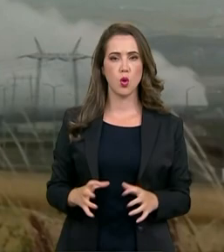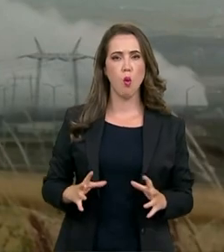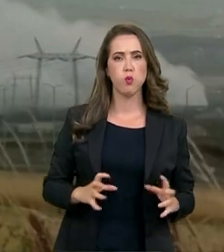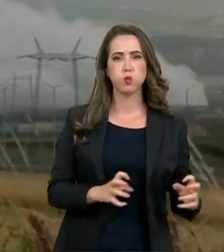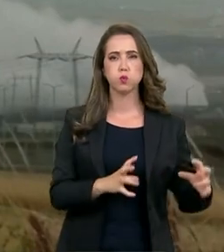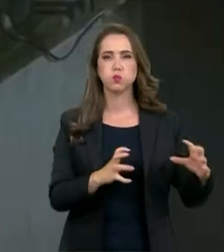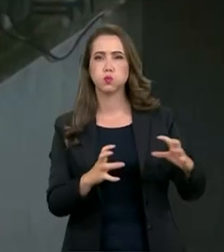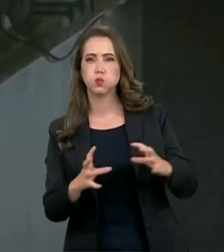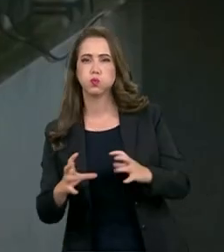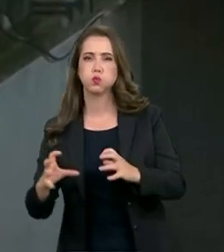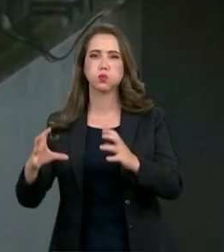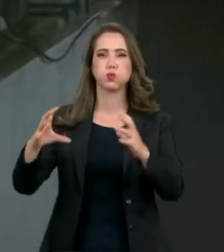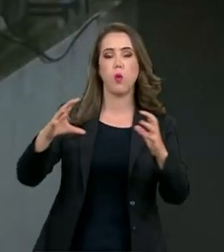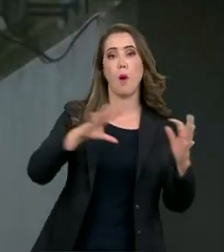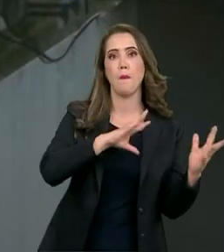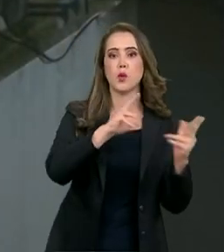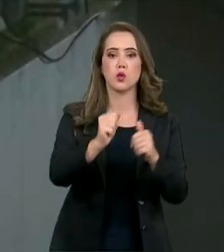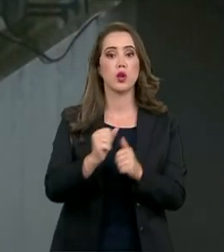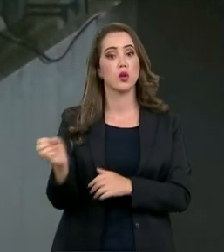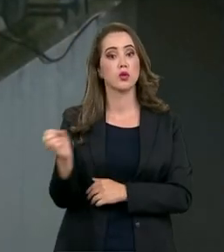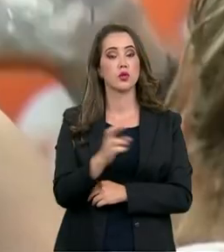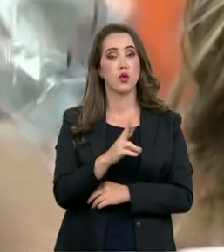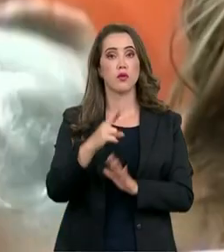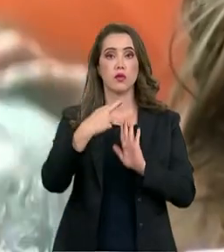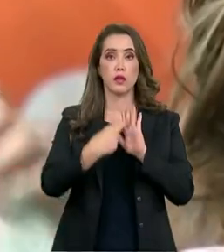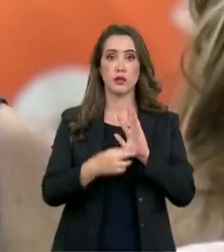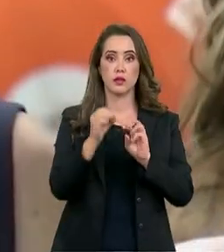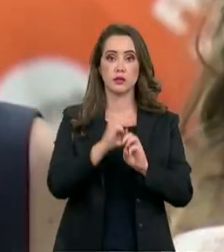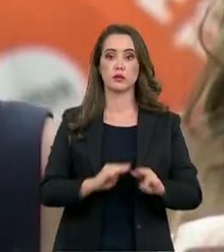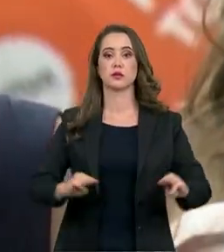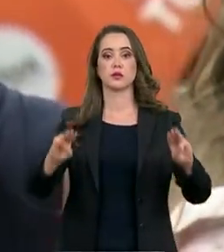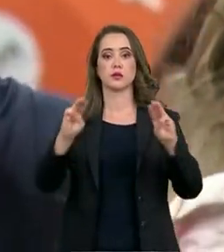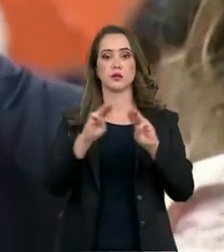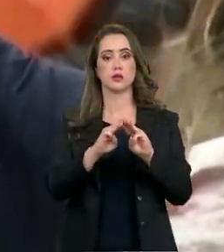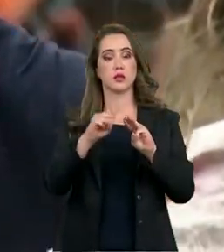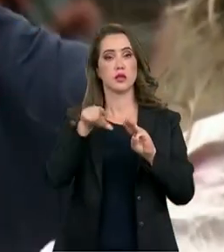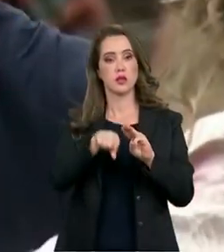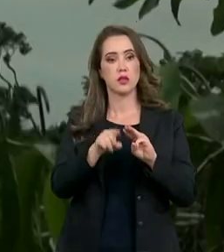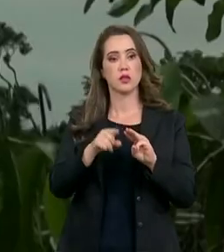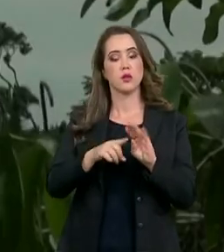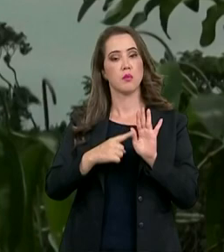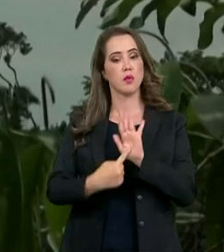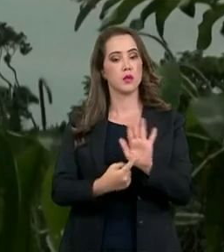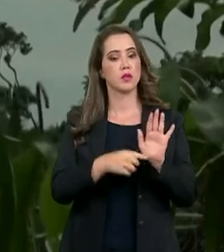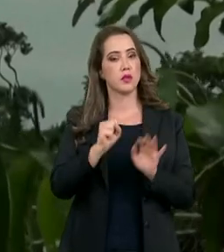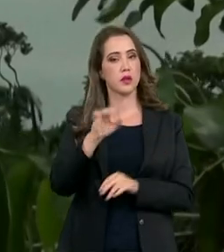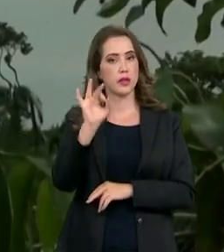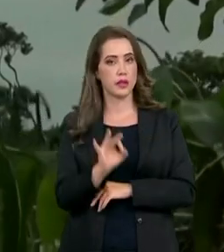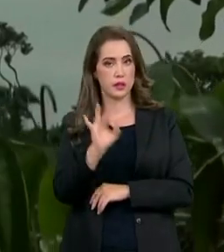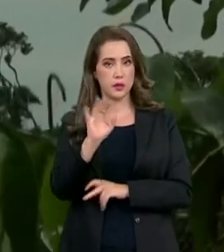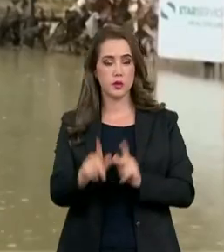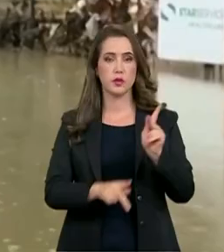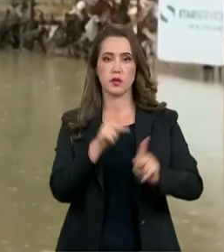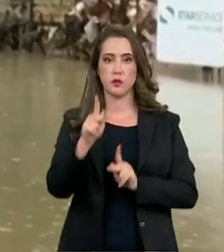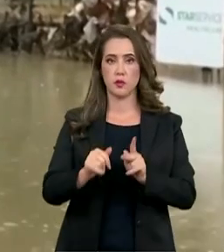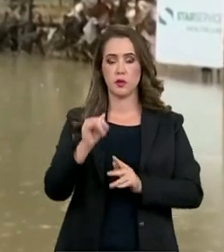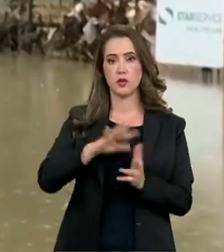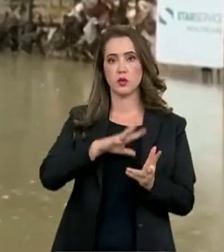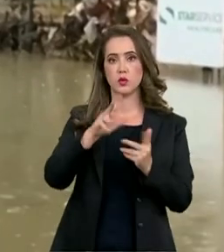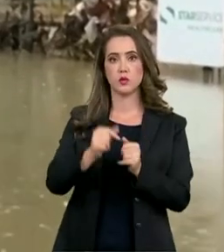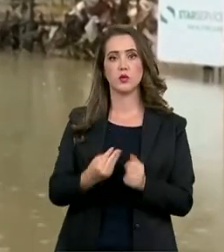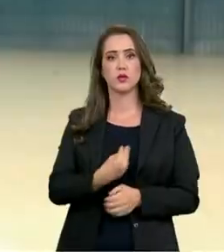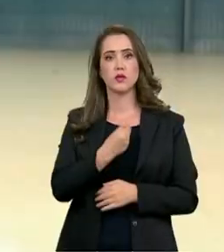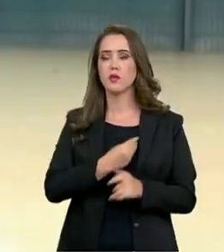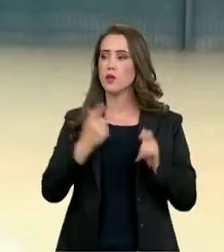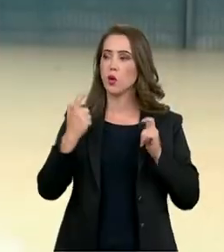Aquecimento global. Novo relatório das Nações Unidas alerta que 80% da população mundial vive em locais sem condições